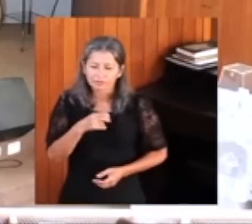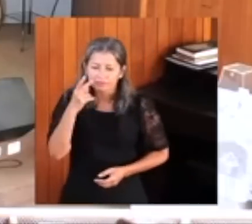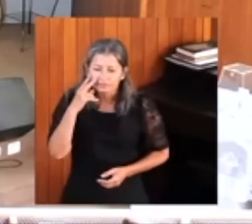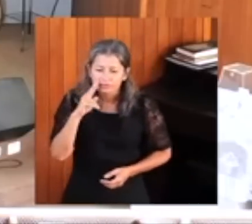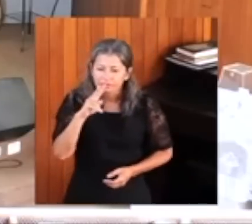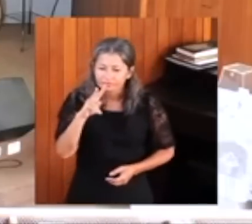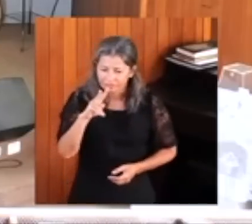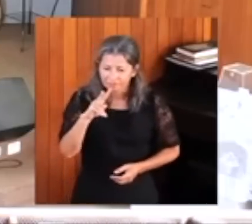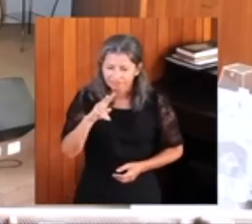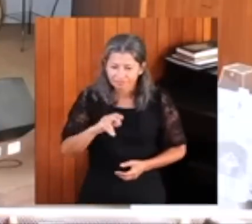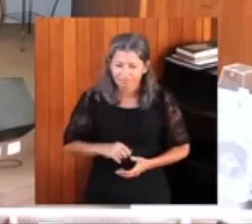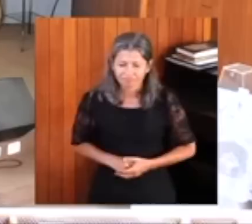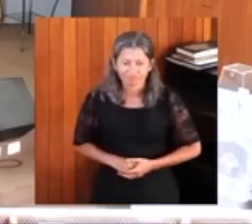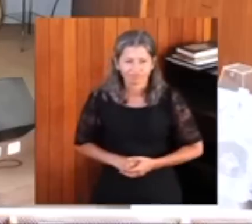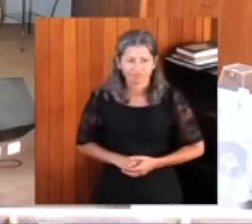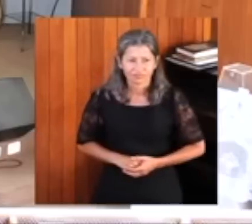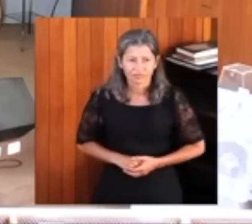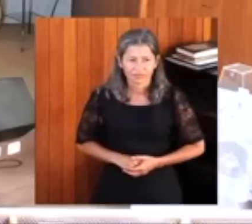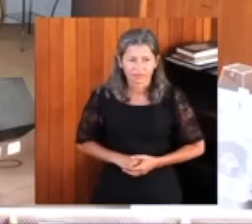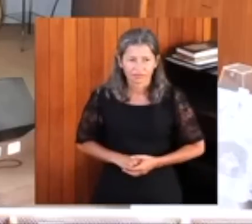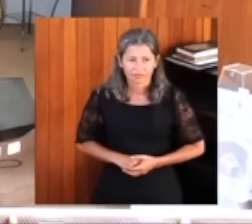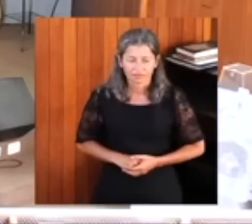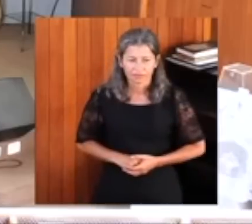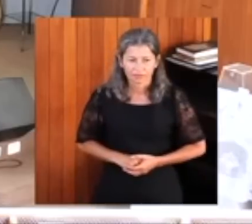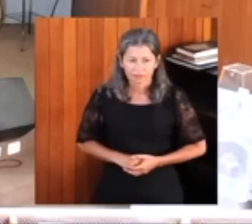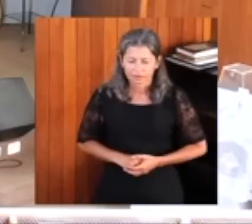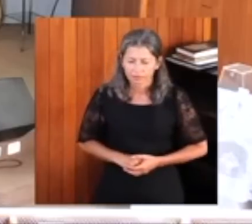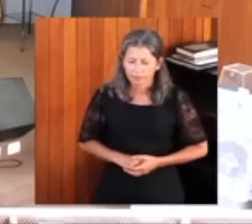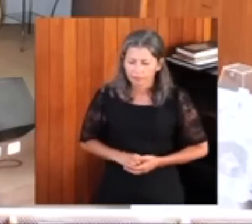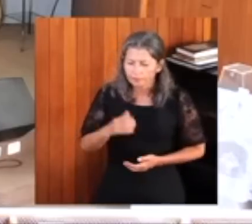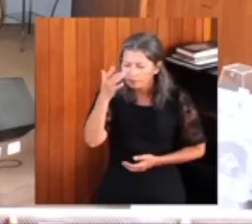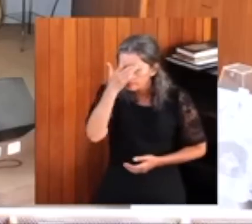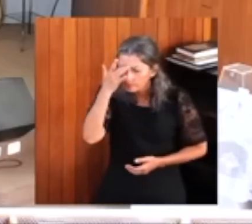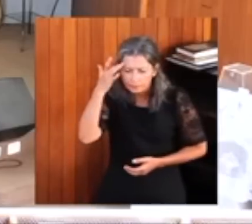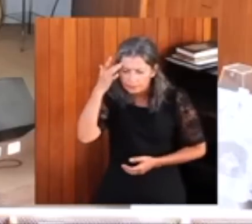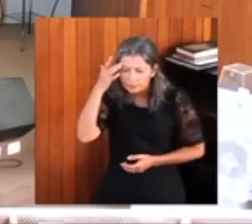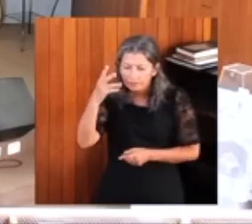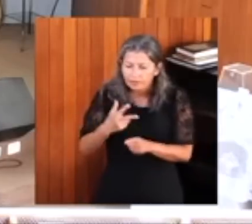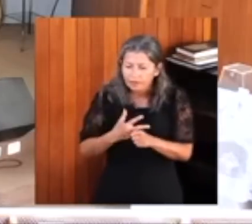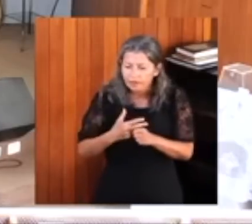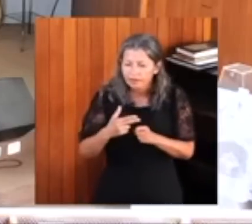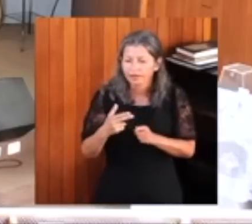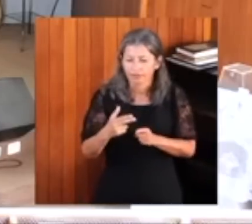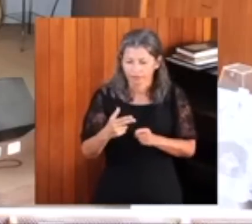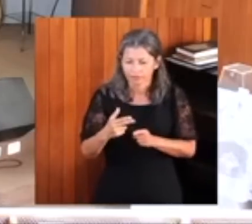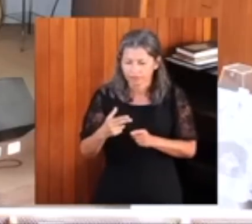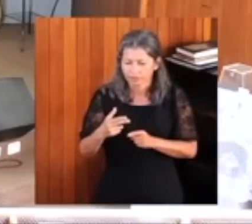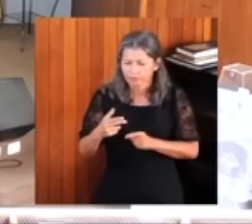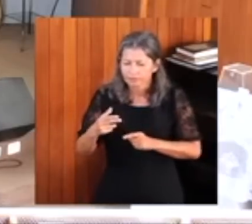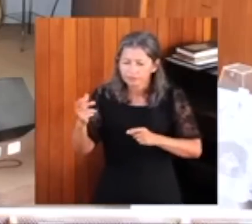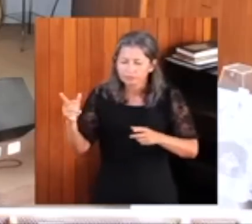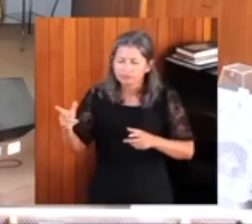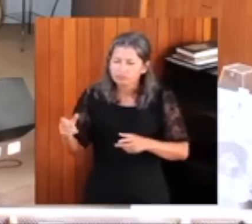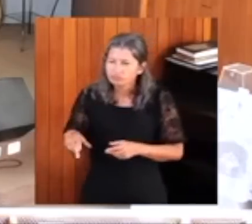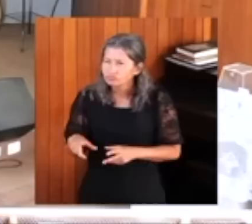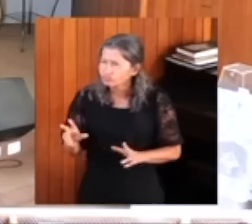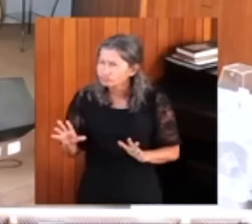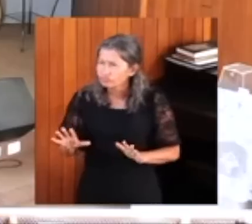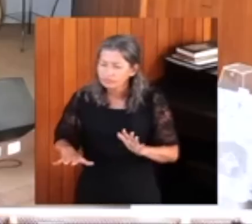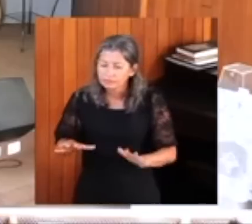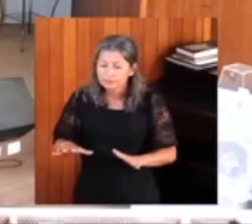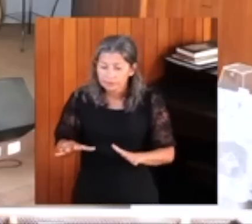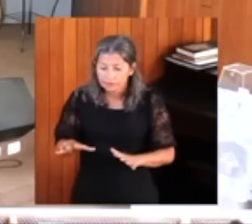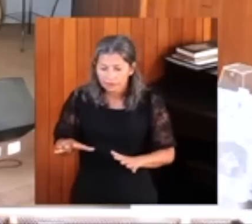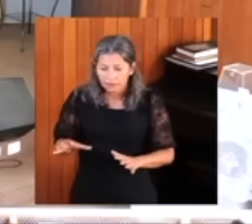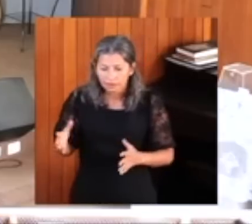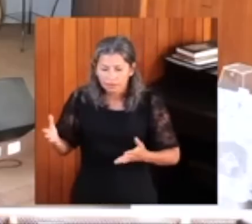coroa de louro de um vencedor. Então, aquele que lutou e venceu, tá? Tenha isso em mente. É aquela coroa de louros que dava-se para um atleta que